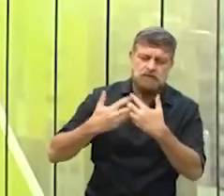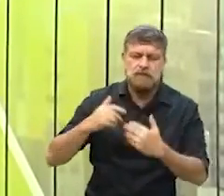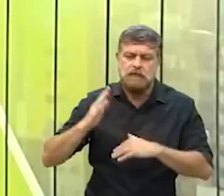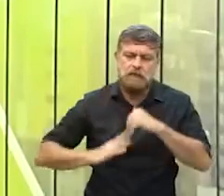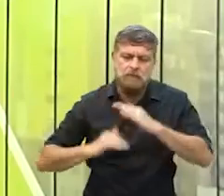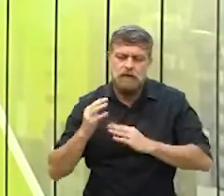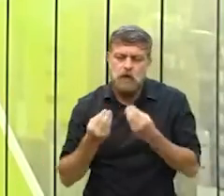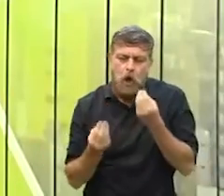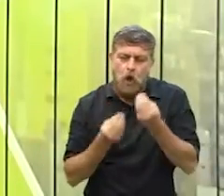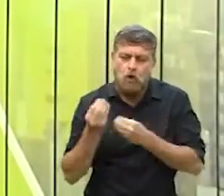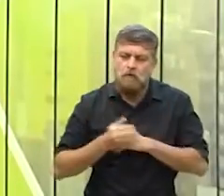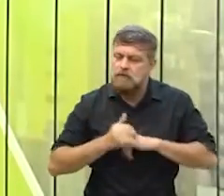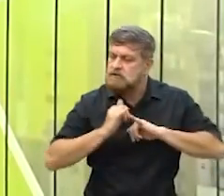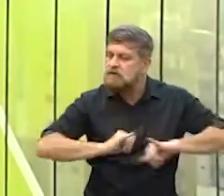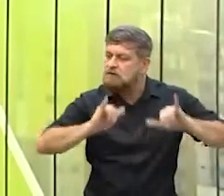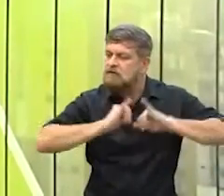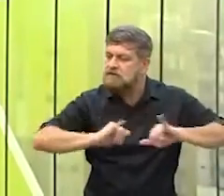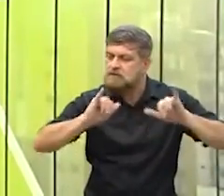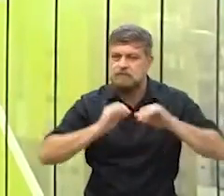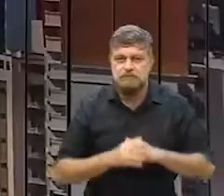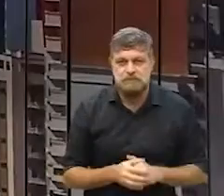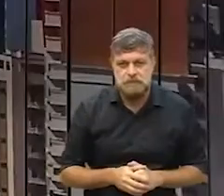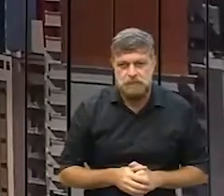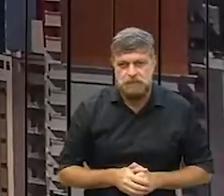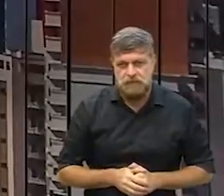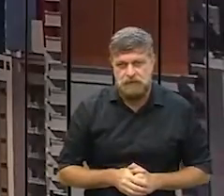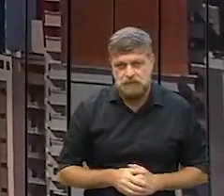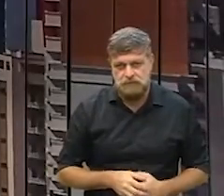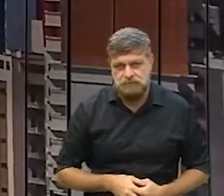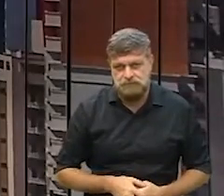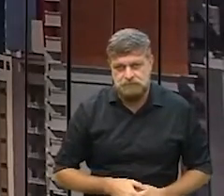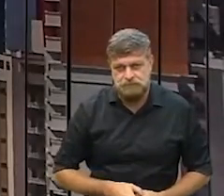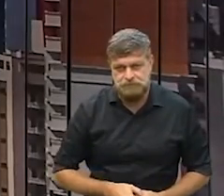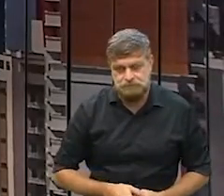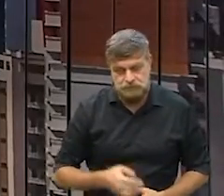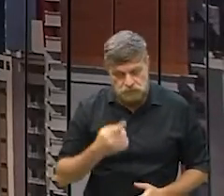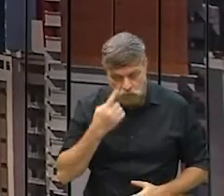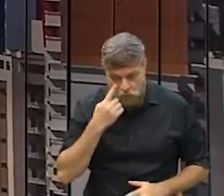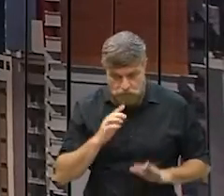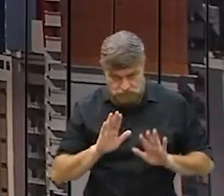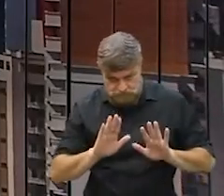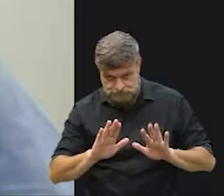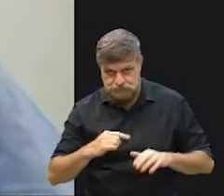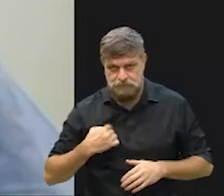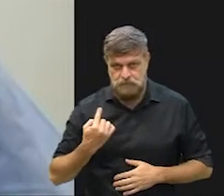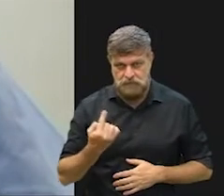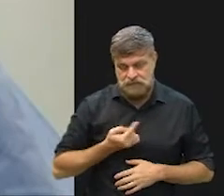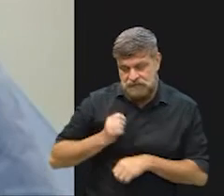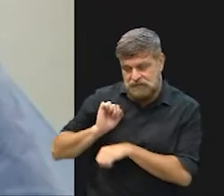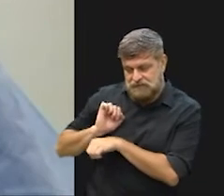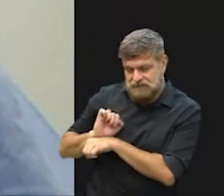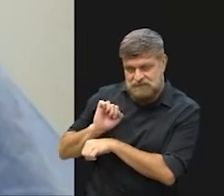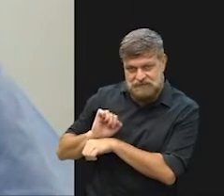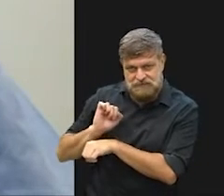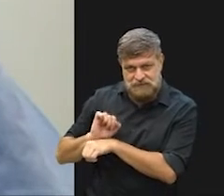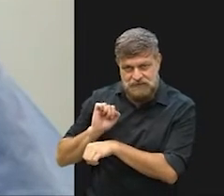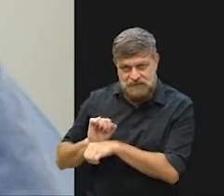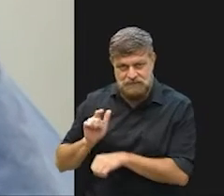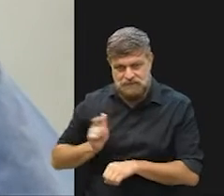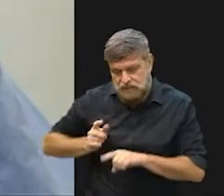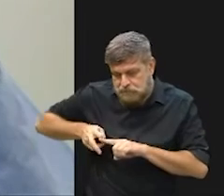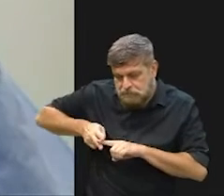pode já dizer para os nossos telespectadores? Olha, a gente está aguardando aí